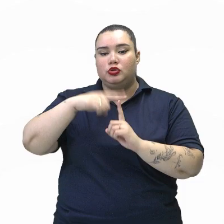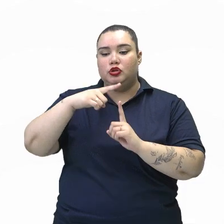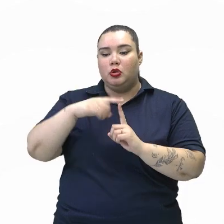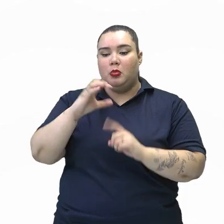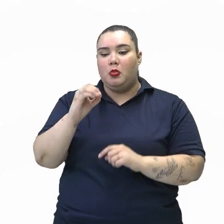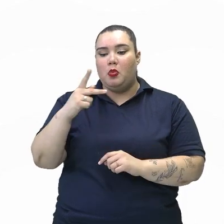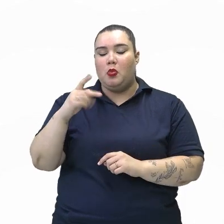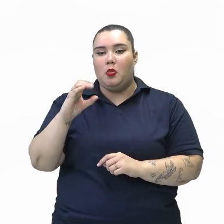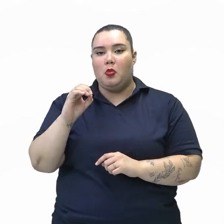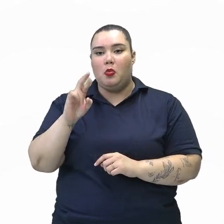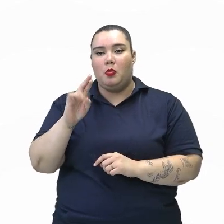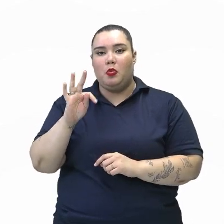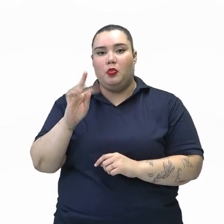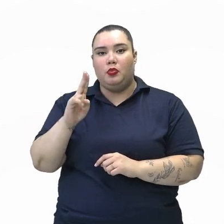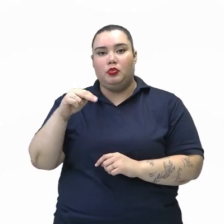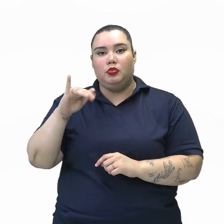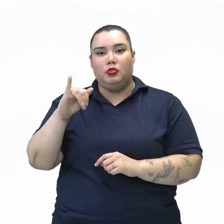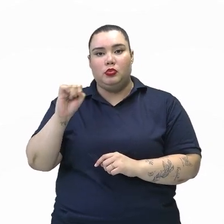invadir aí esse